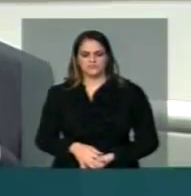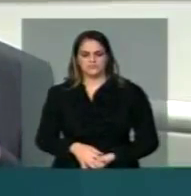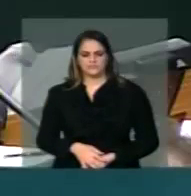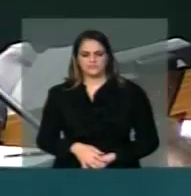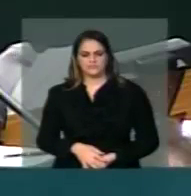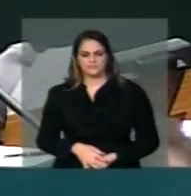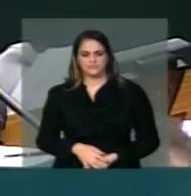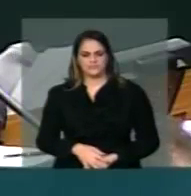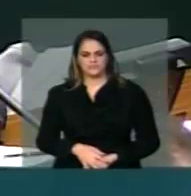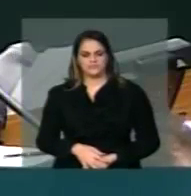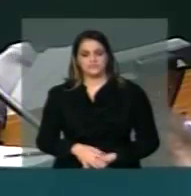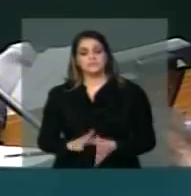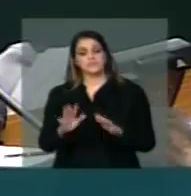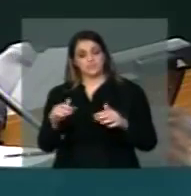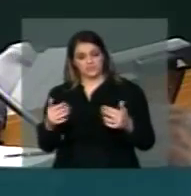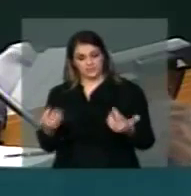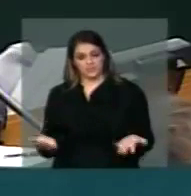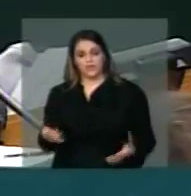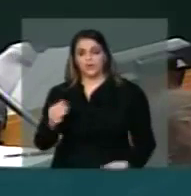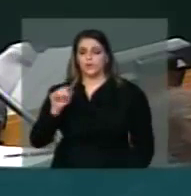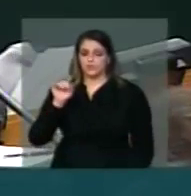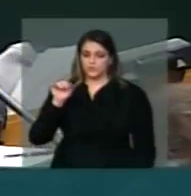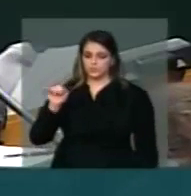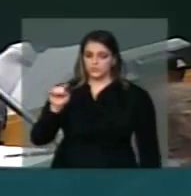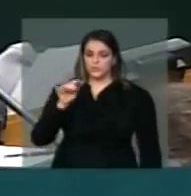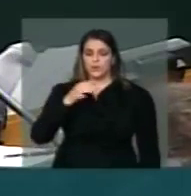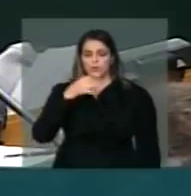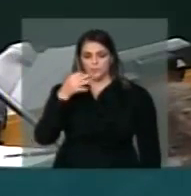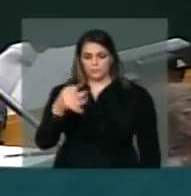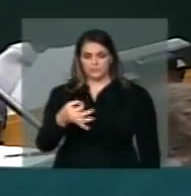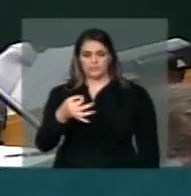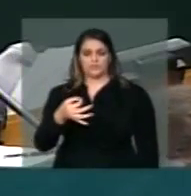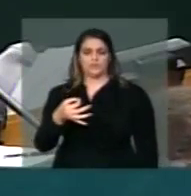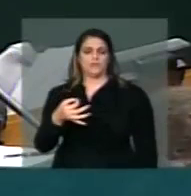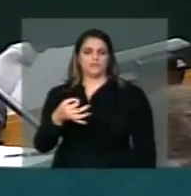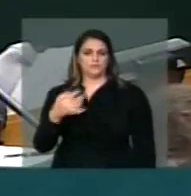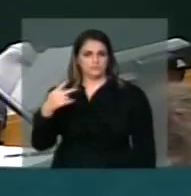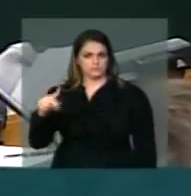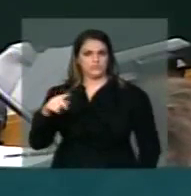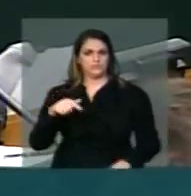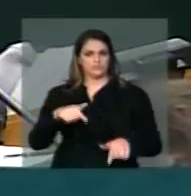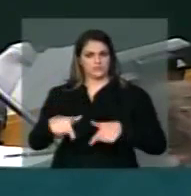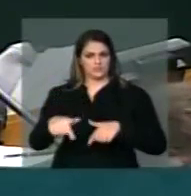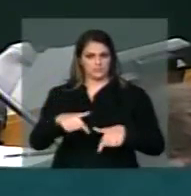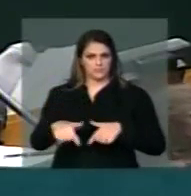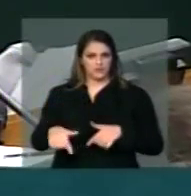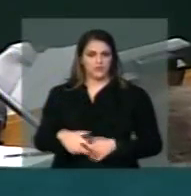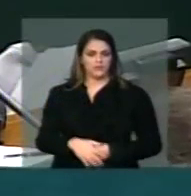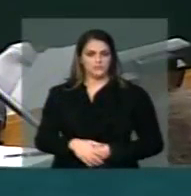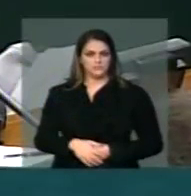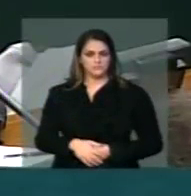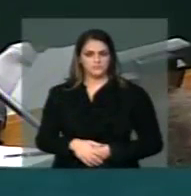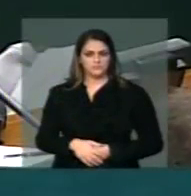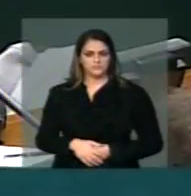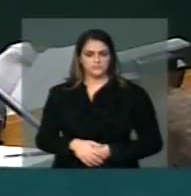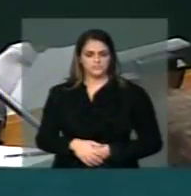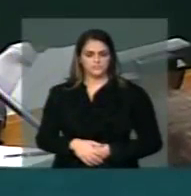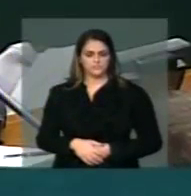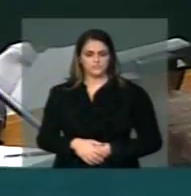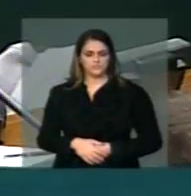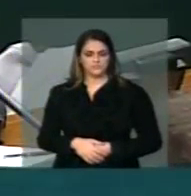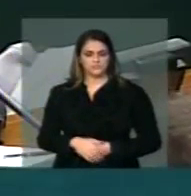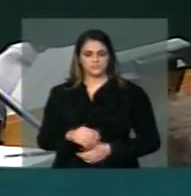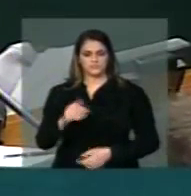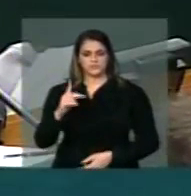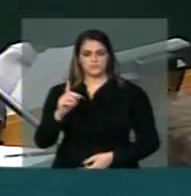entendimento de Vossa Senhoria, então, enquanto o gerente de segurança da Petrobras, o simples fato do senhor